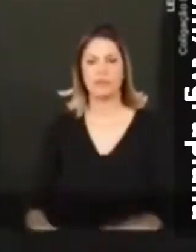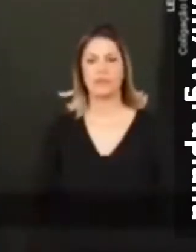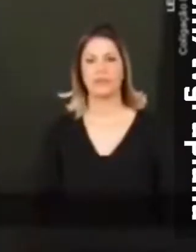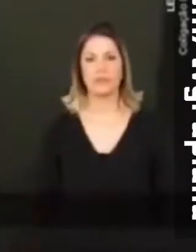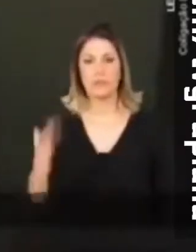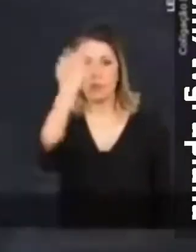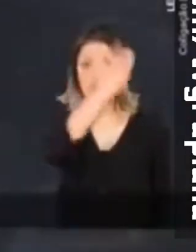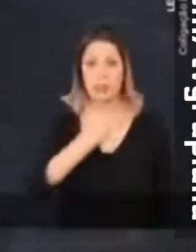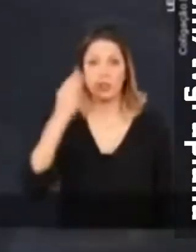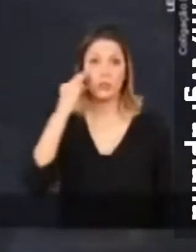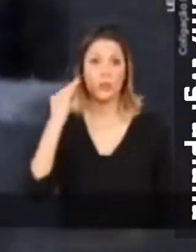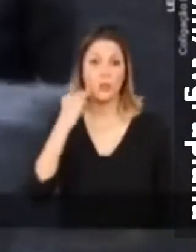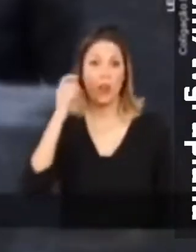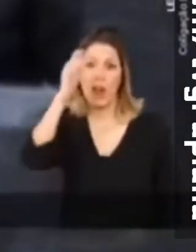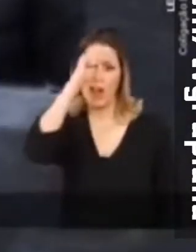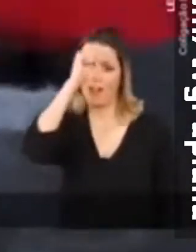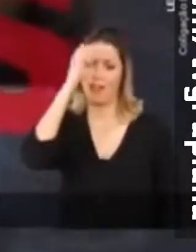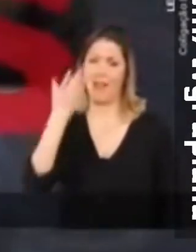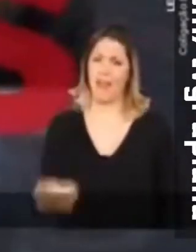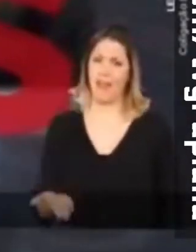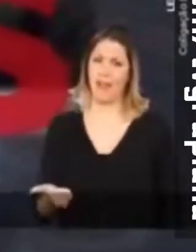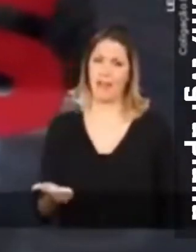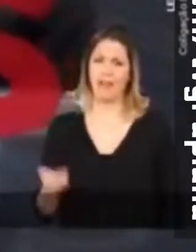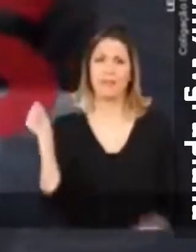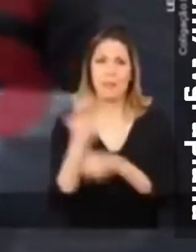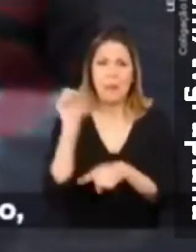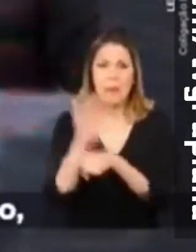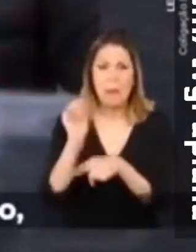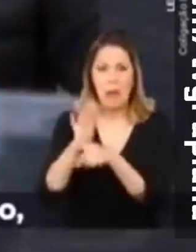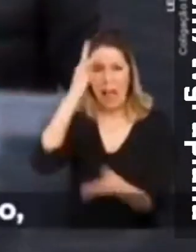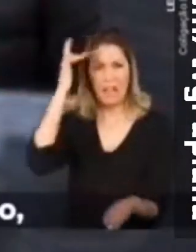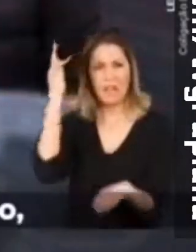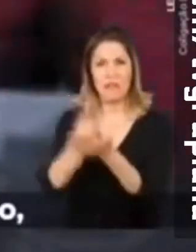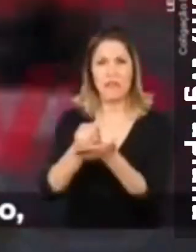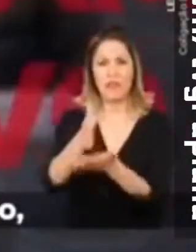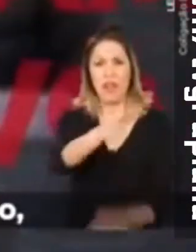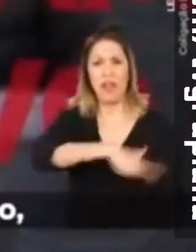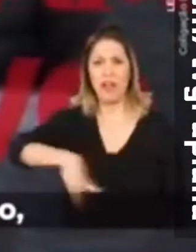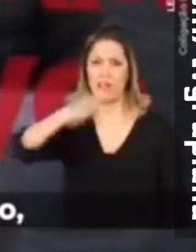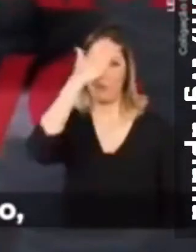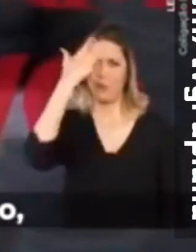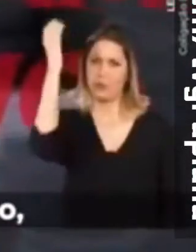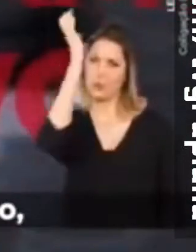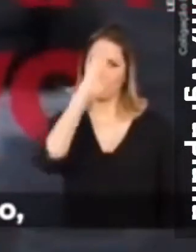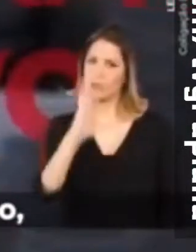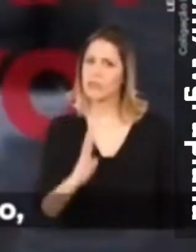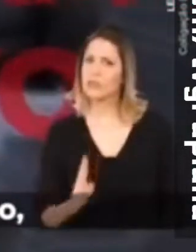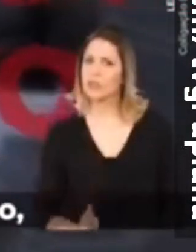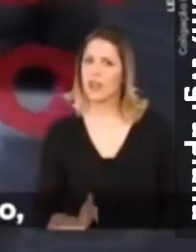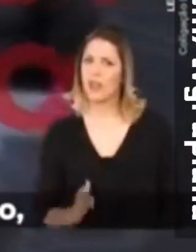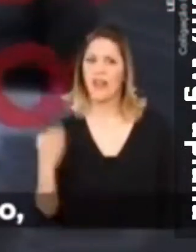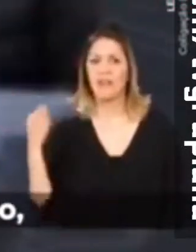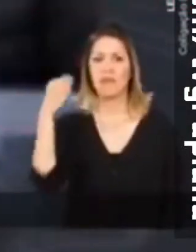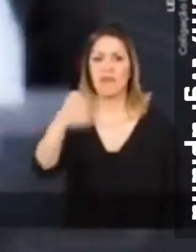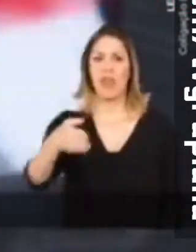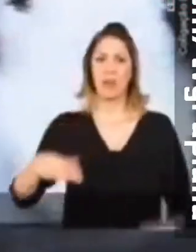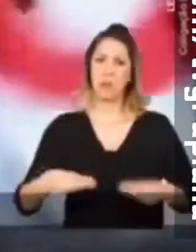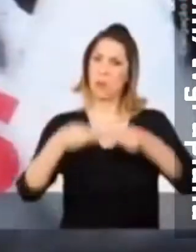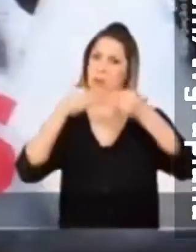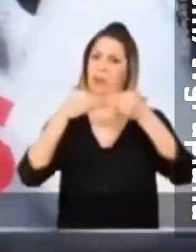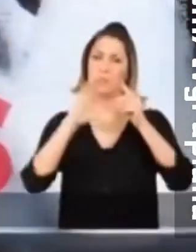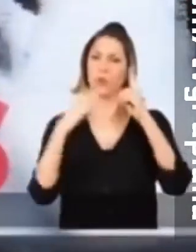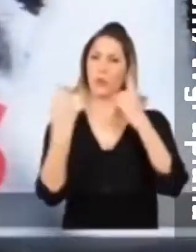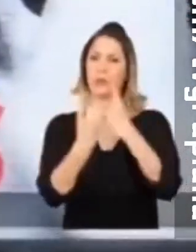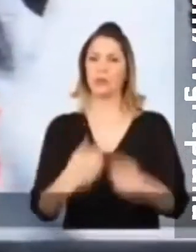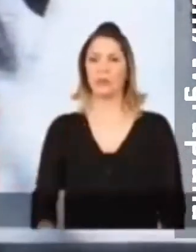entrava a língua, né? Haddad e Manuela são ateus. Na eleição, desrespeitam a fé do povo brasileiro, indo